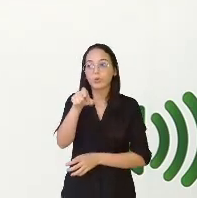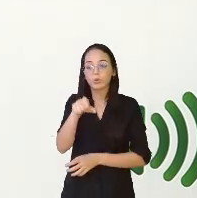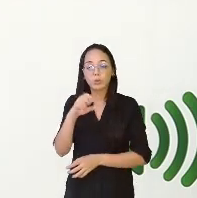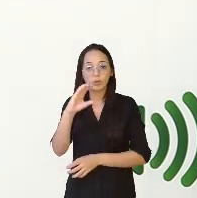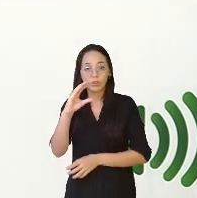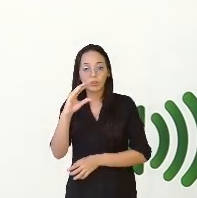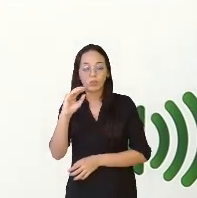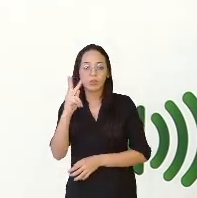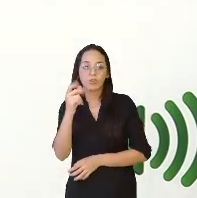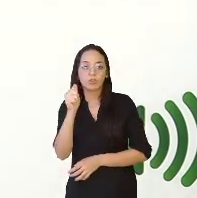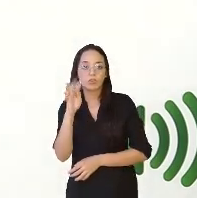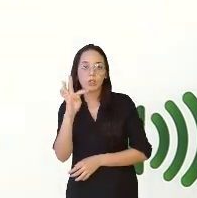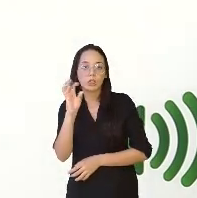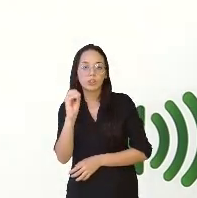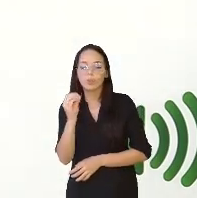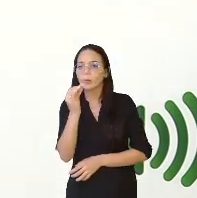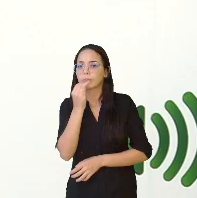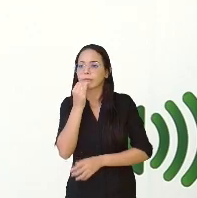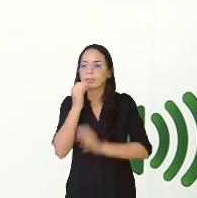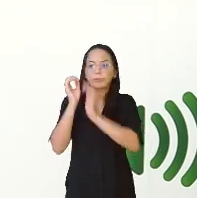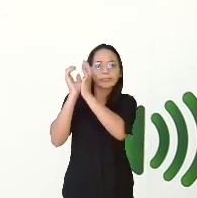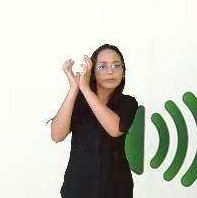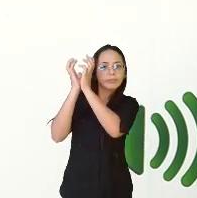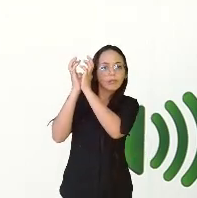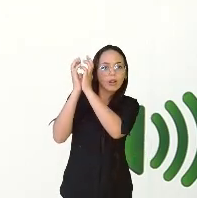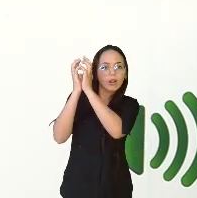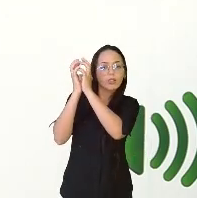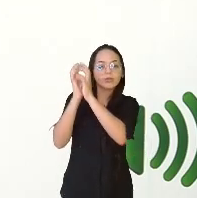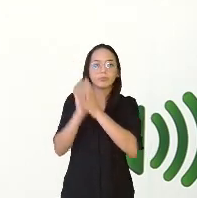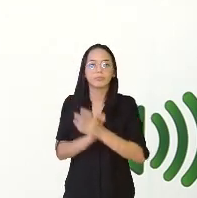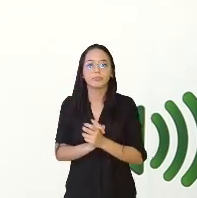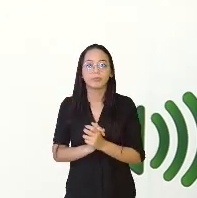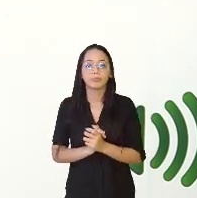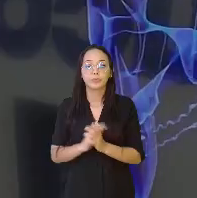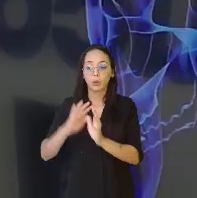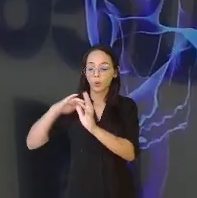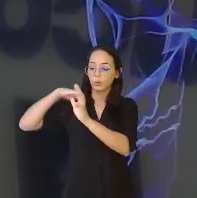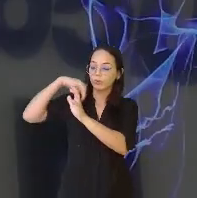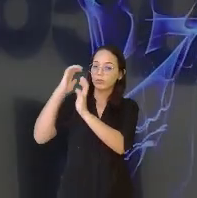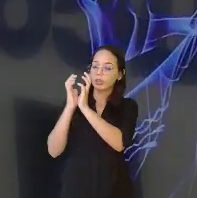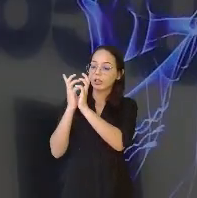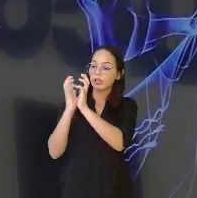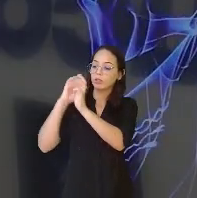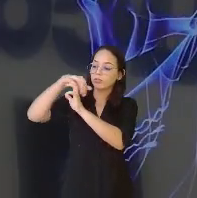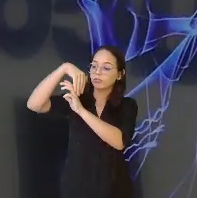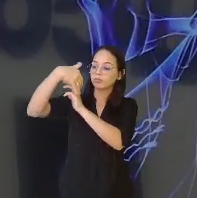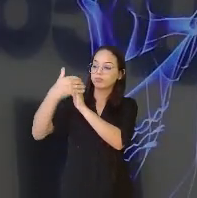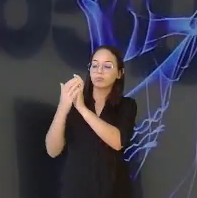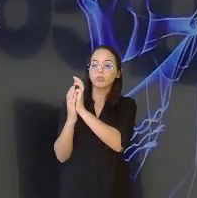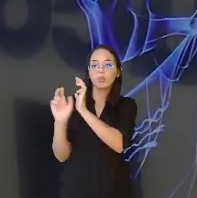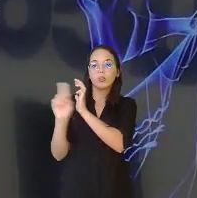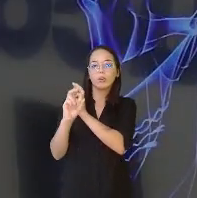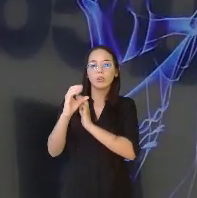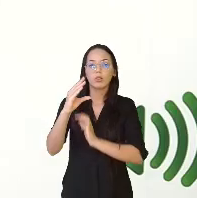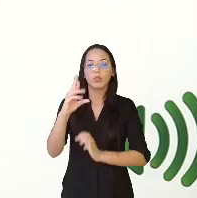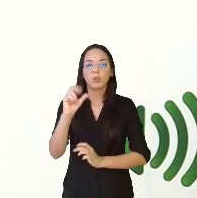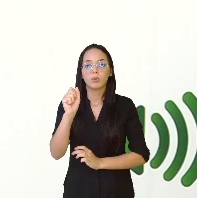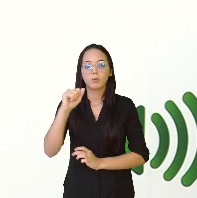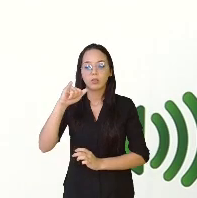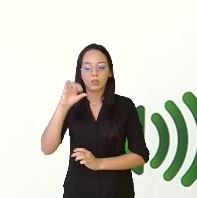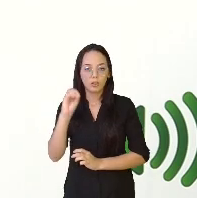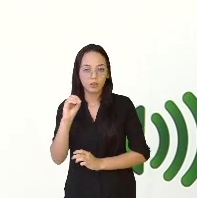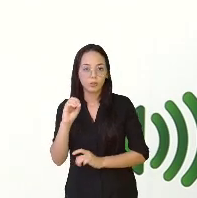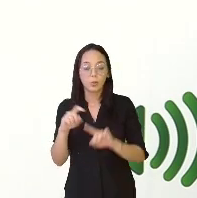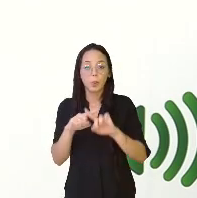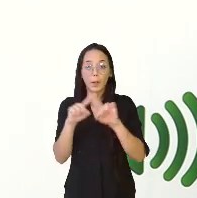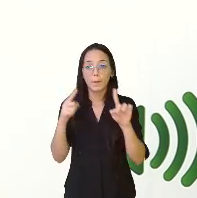nosso crânio, beleza? A junção desse sistema esquelético é